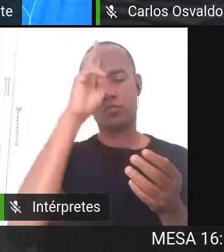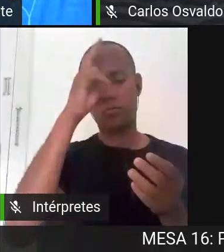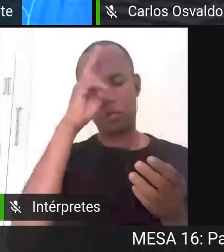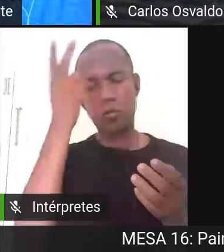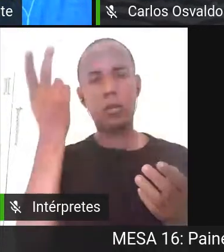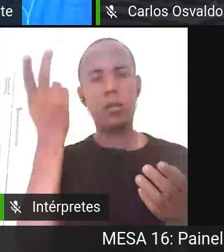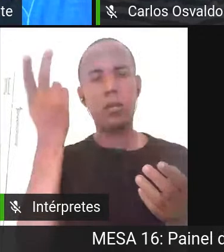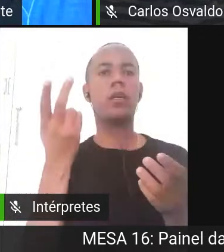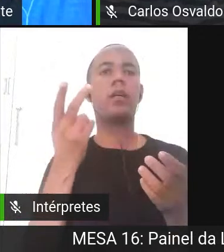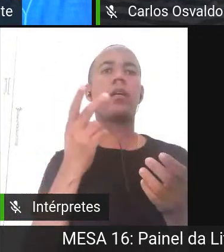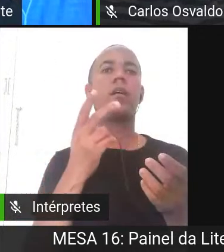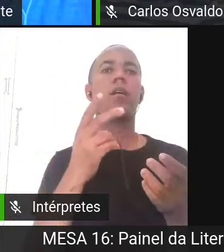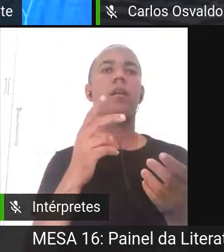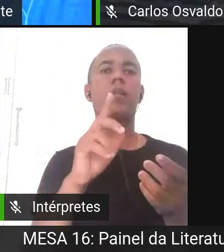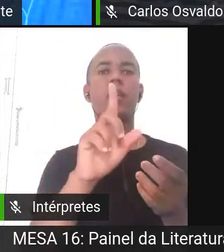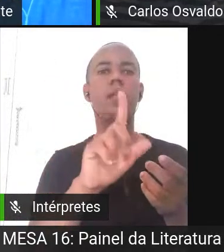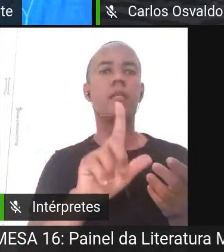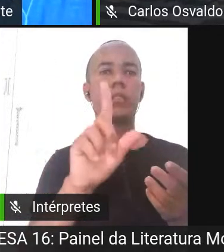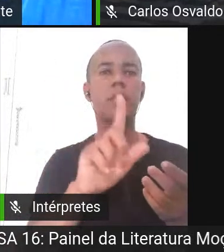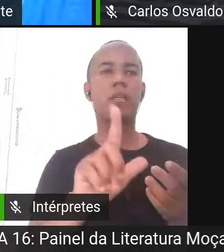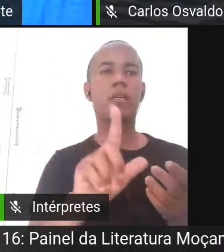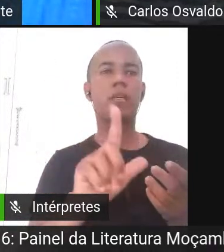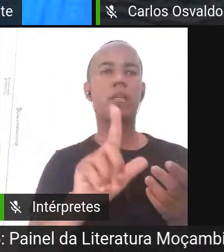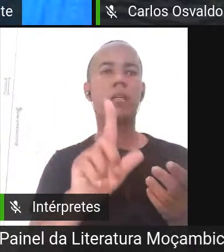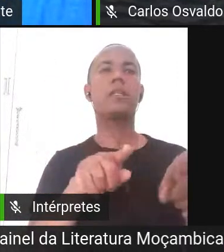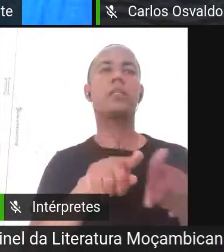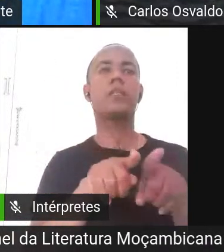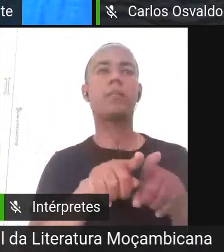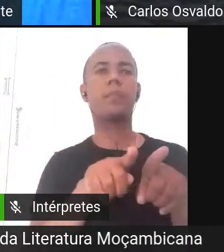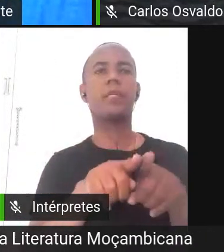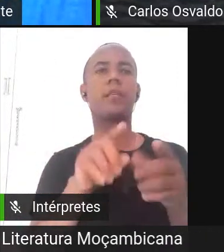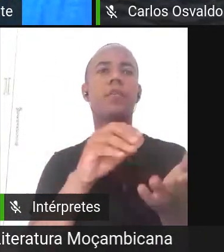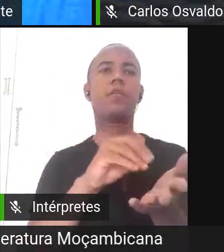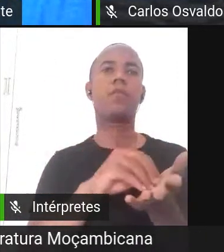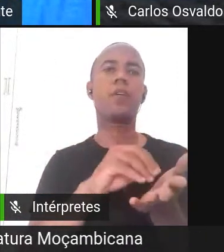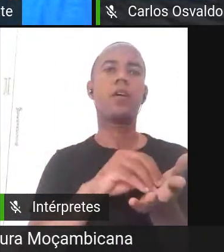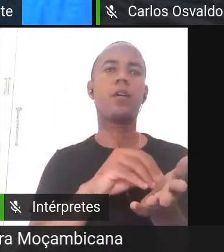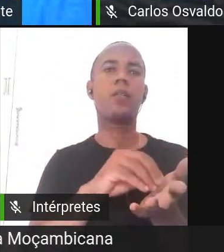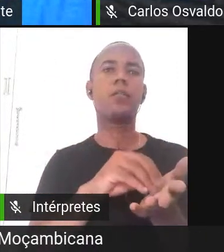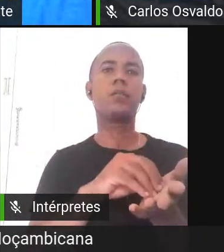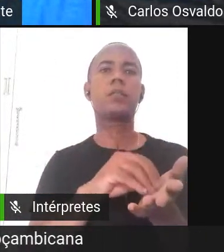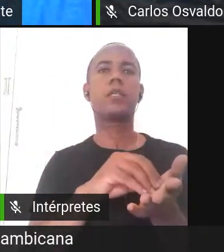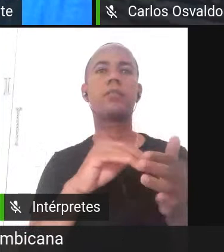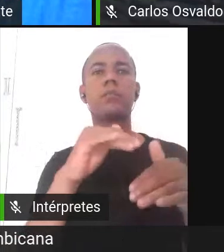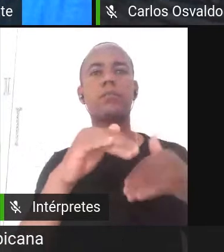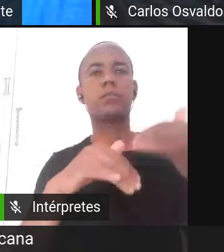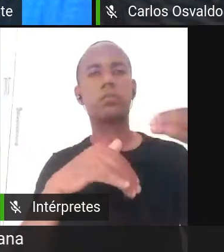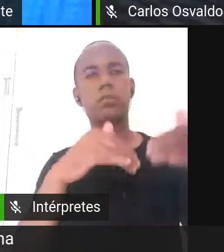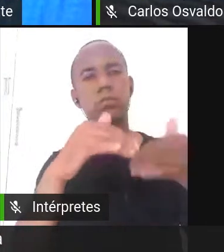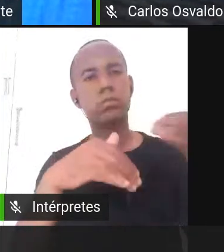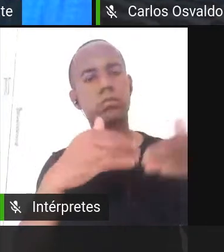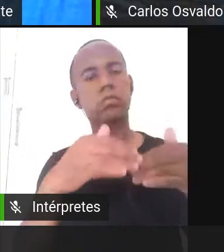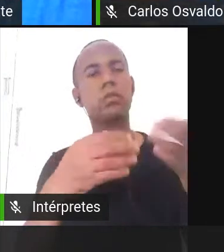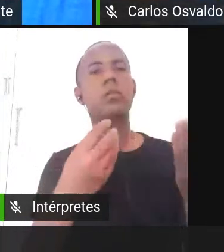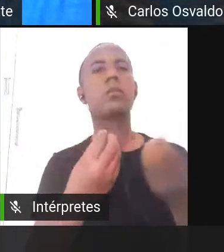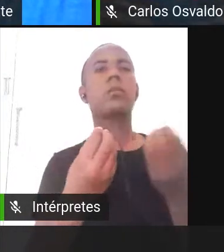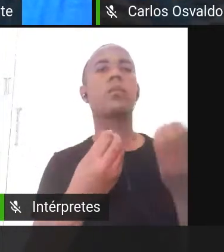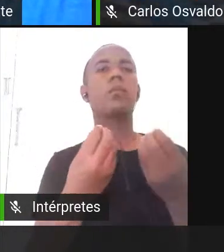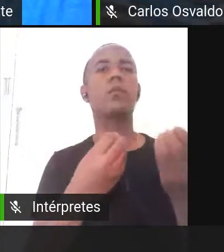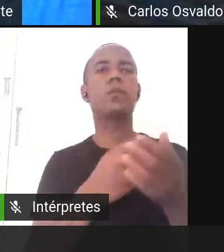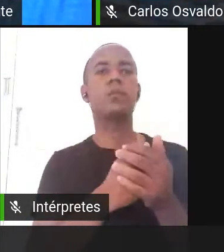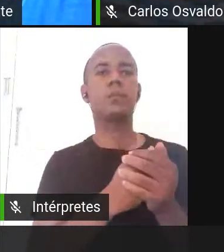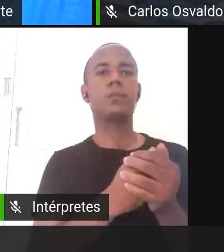se calhar falta é um maior trabalho de sistematização. É um maior